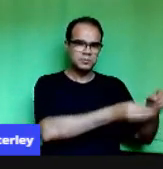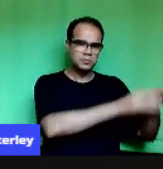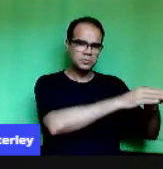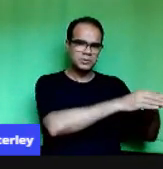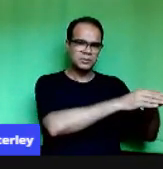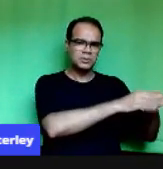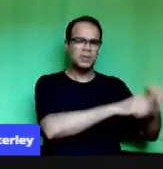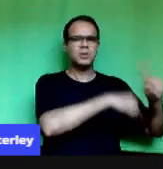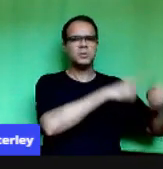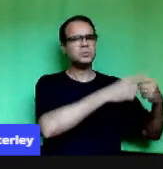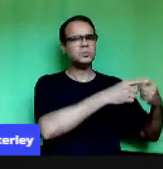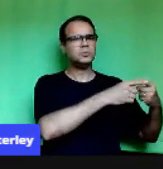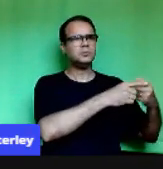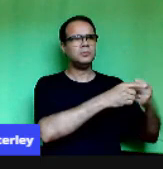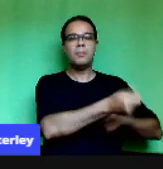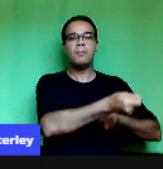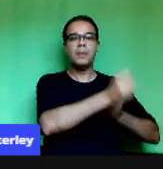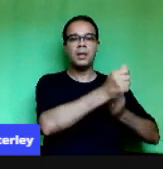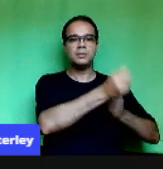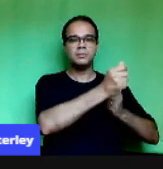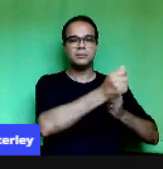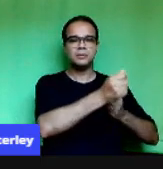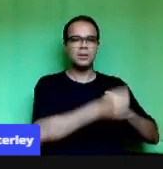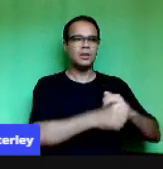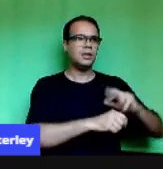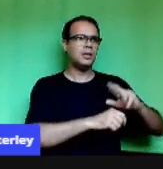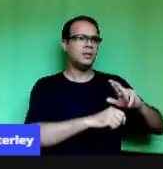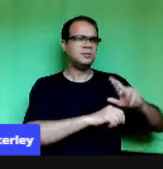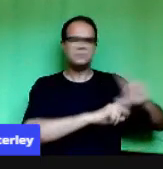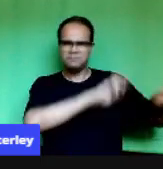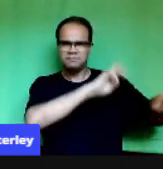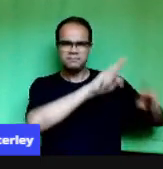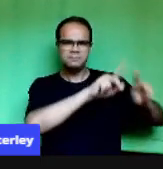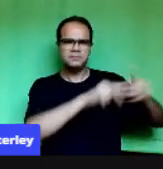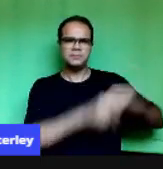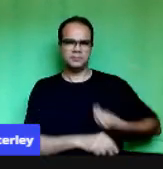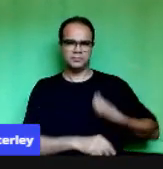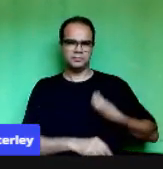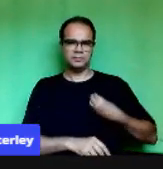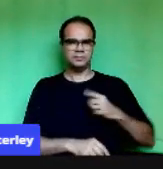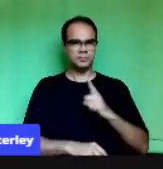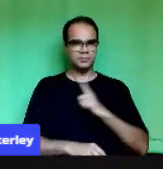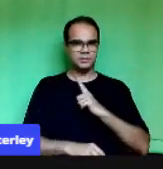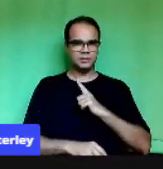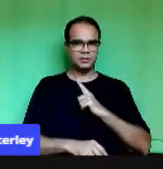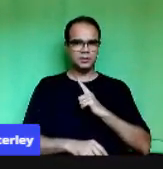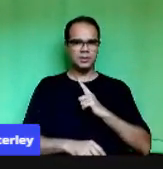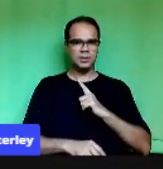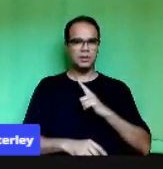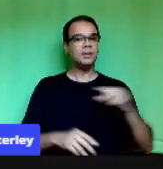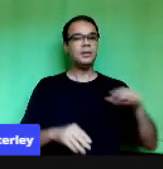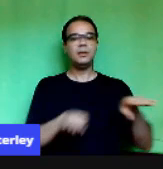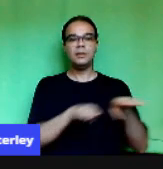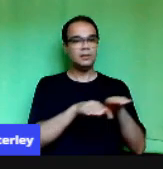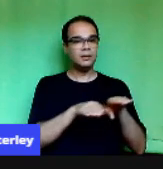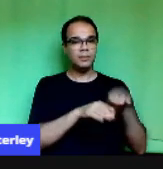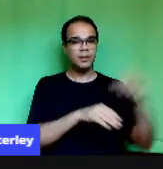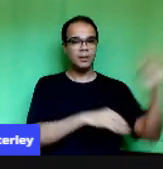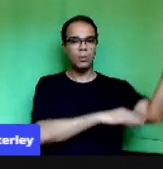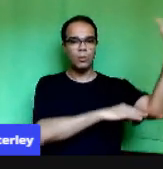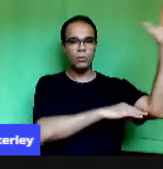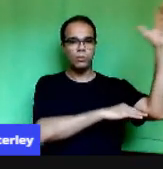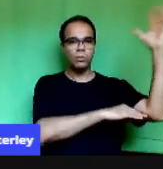os ribeirinhos, e tem uma linguagem até que eu acho interessante, que eles dizem que são os povos da floresta, porque também engloba